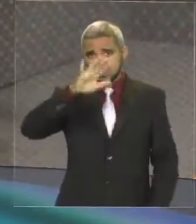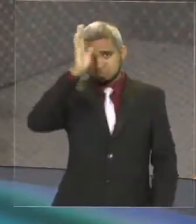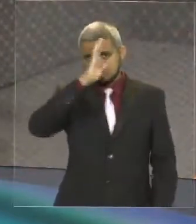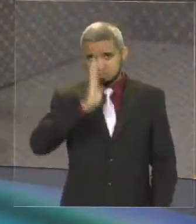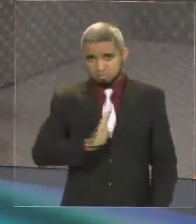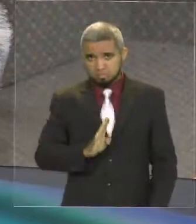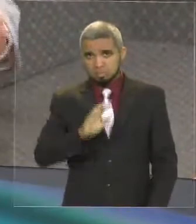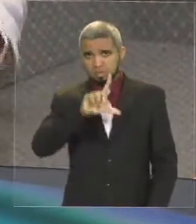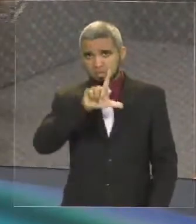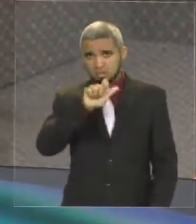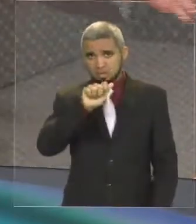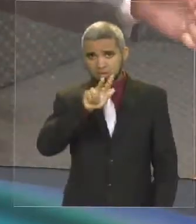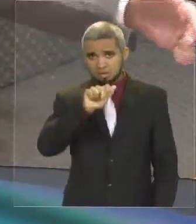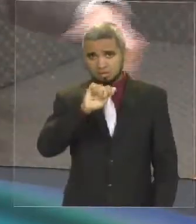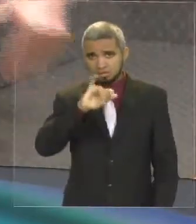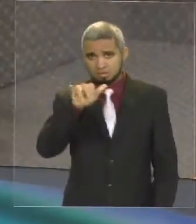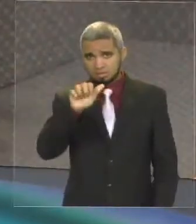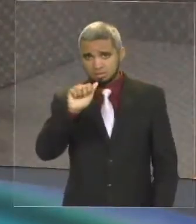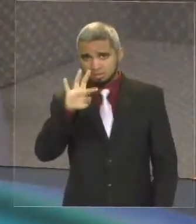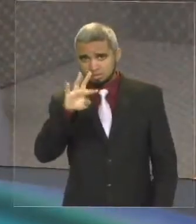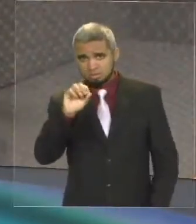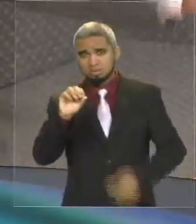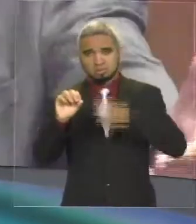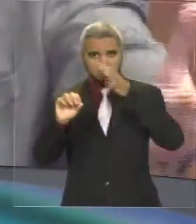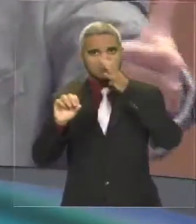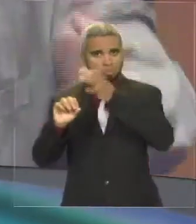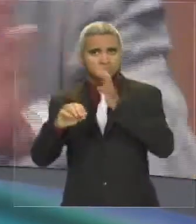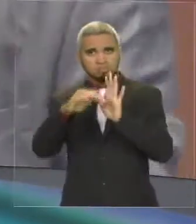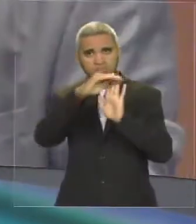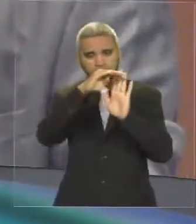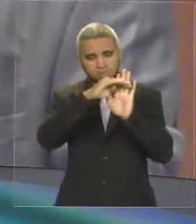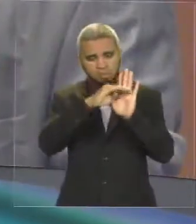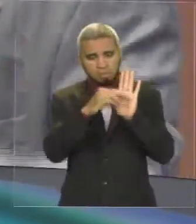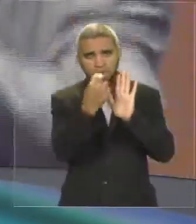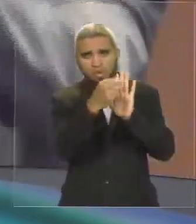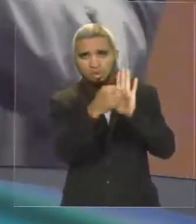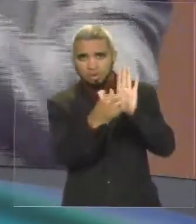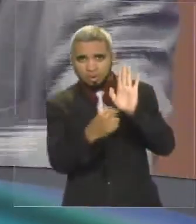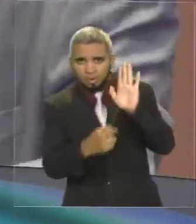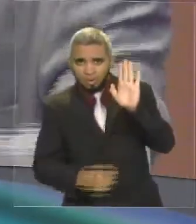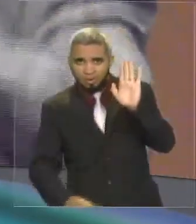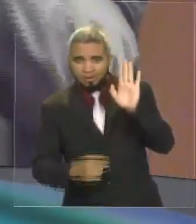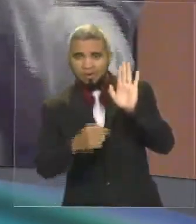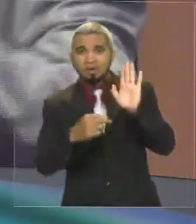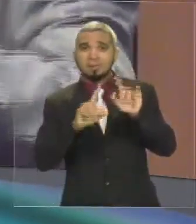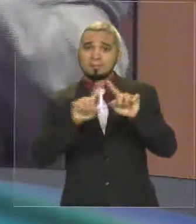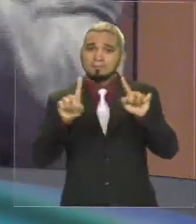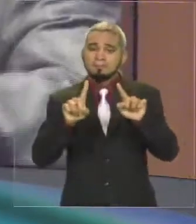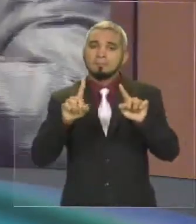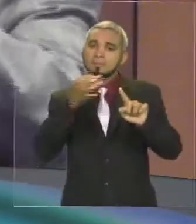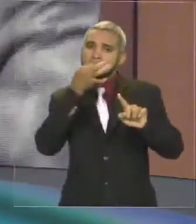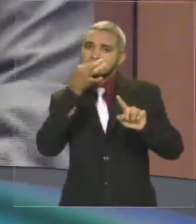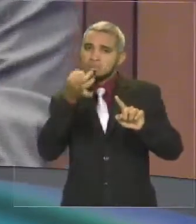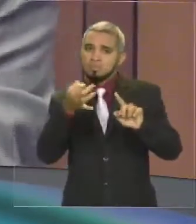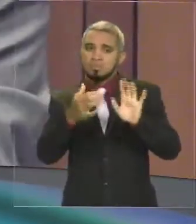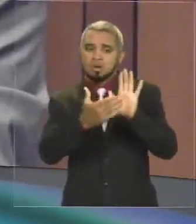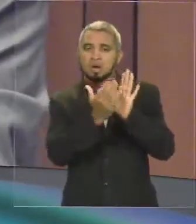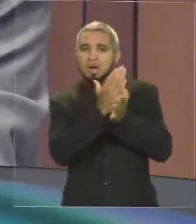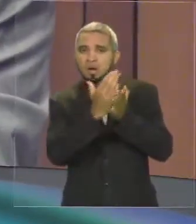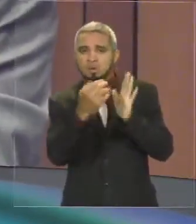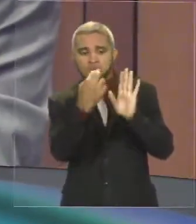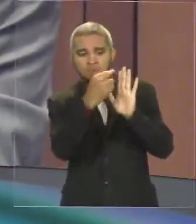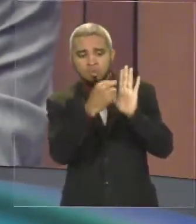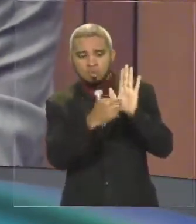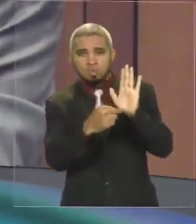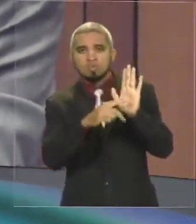culpados. Todos eles vão ter a oportunidade de fazer a sua demonstração de defesa para que seja julgado dentro do